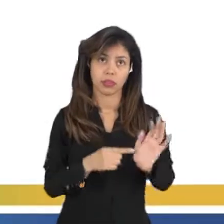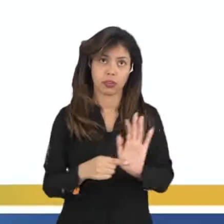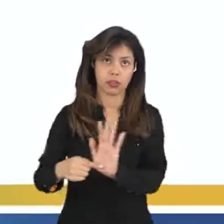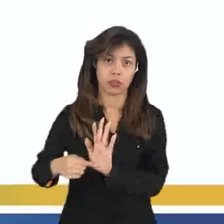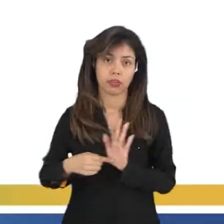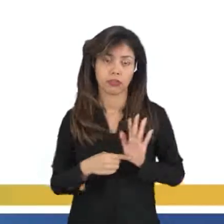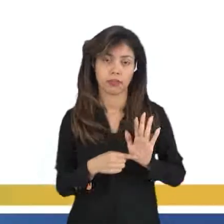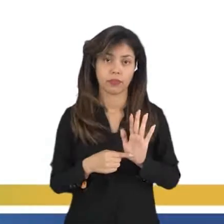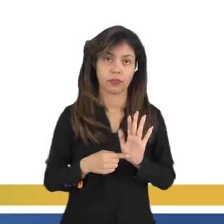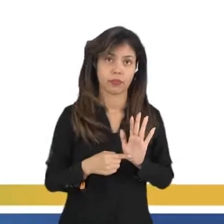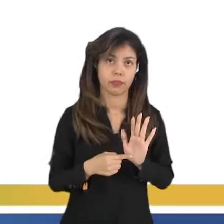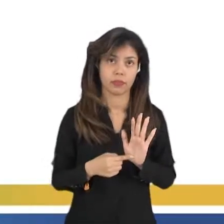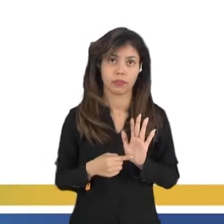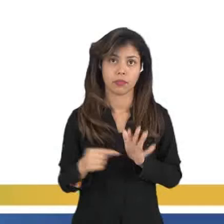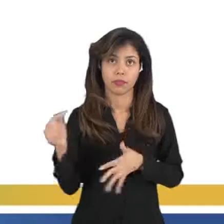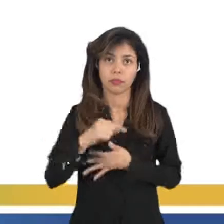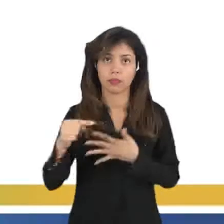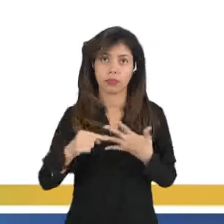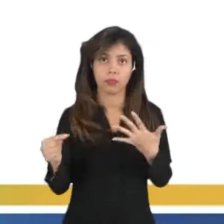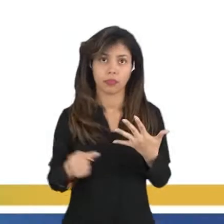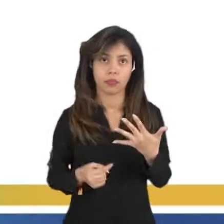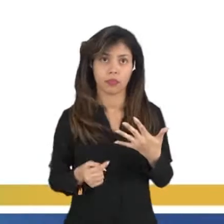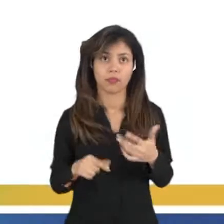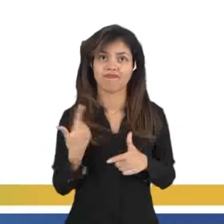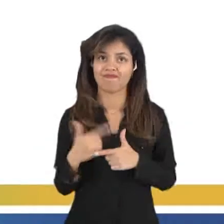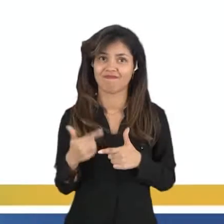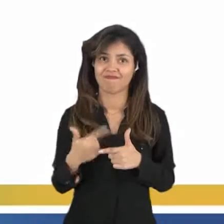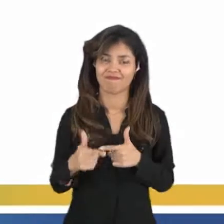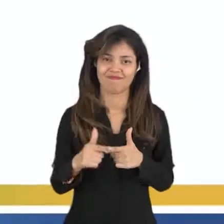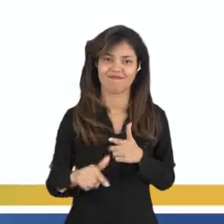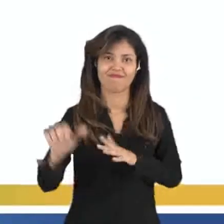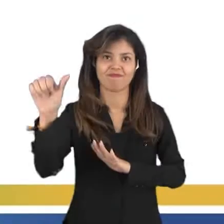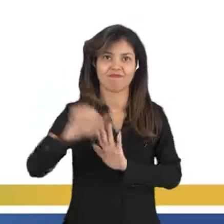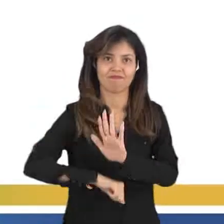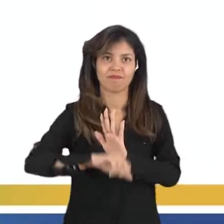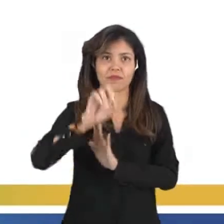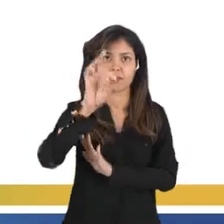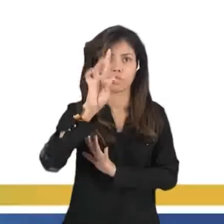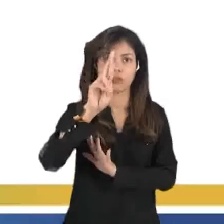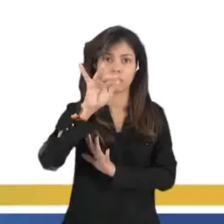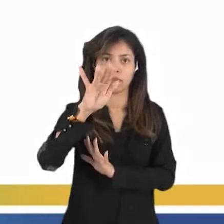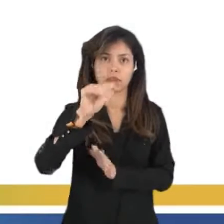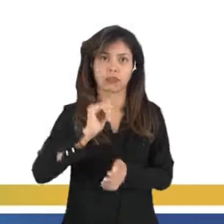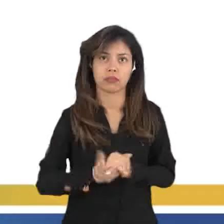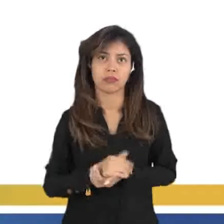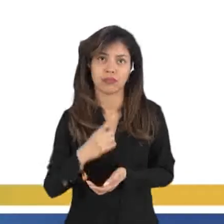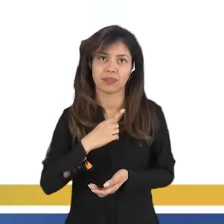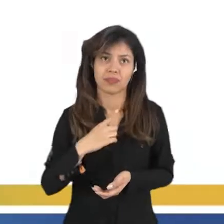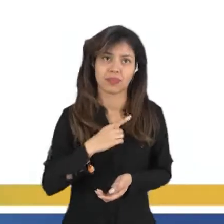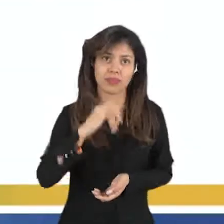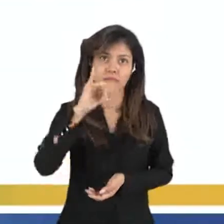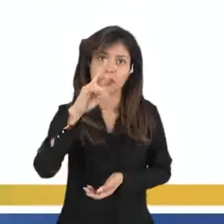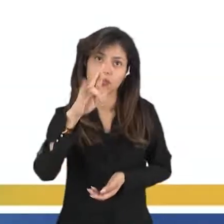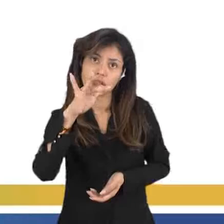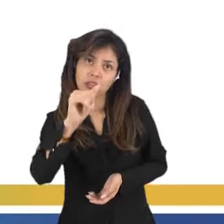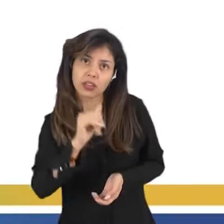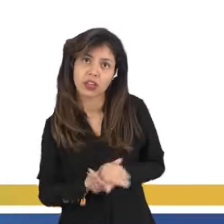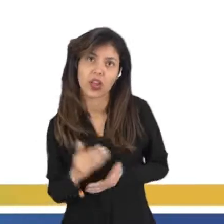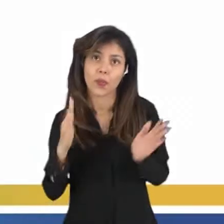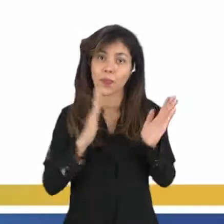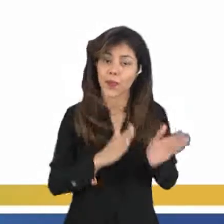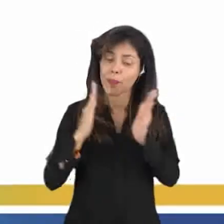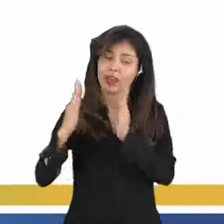eles realiza diversos atos terroristas, pois existe uma grande intolerância por parte